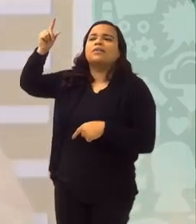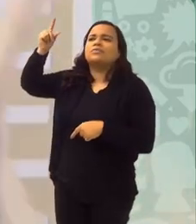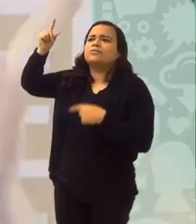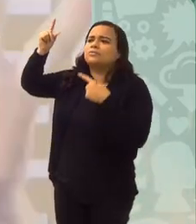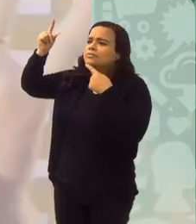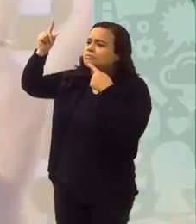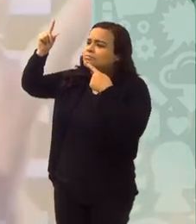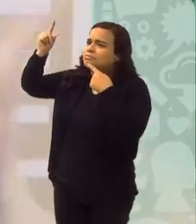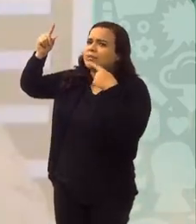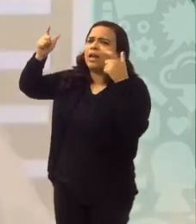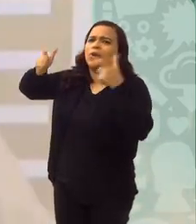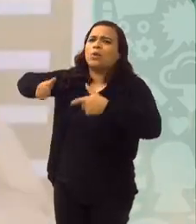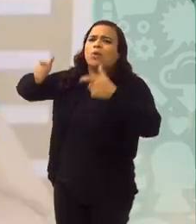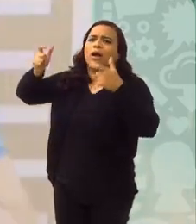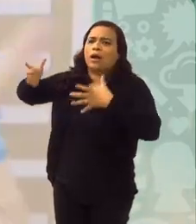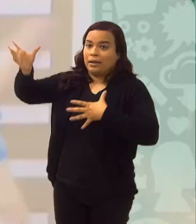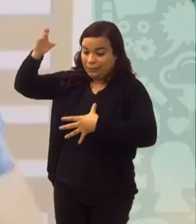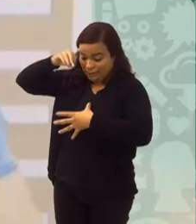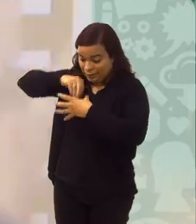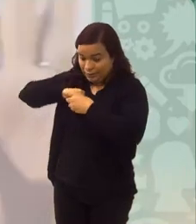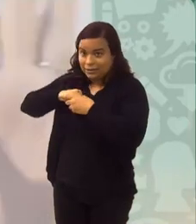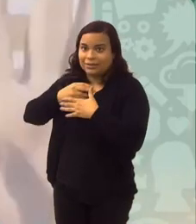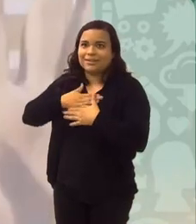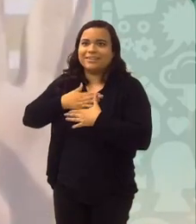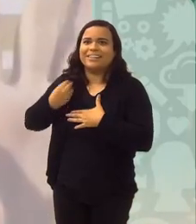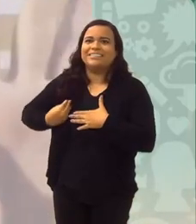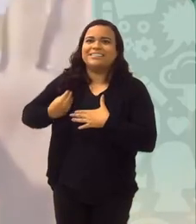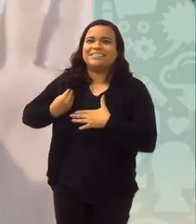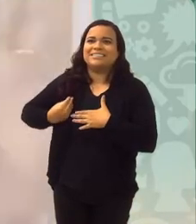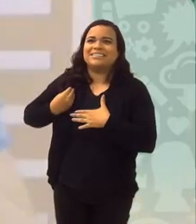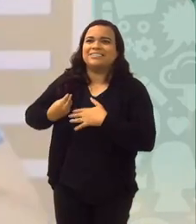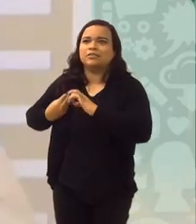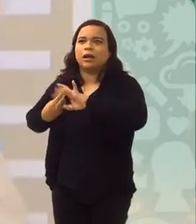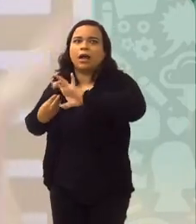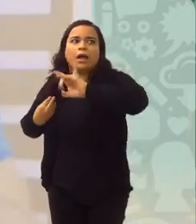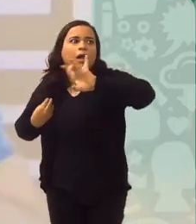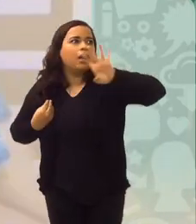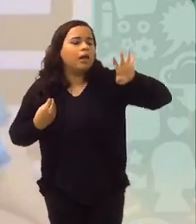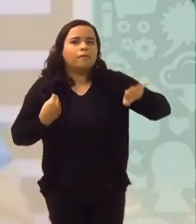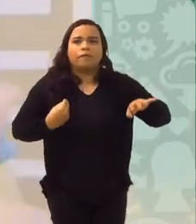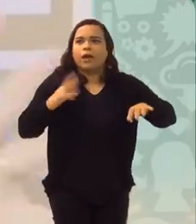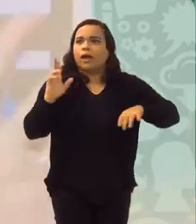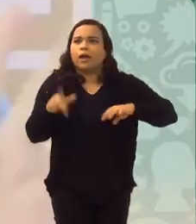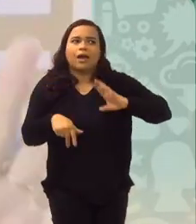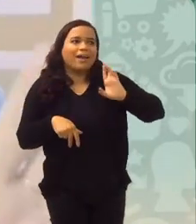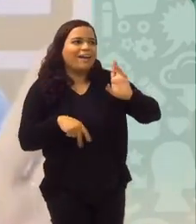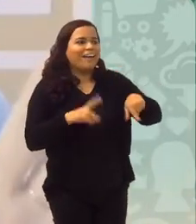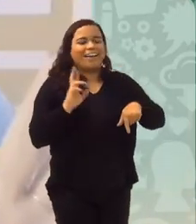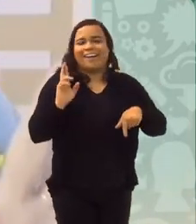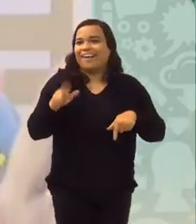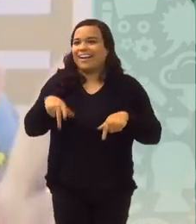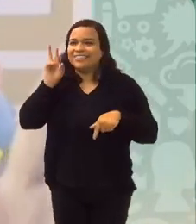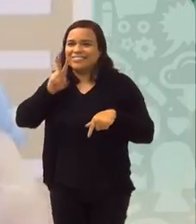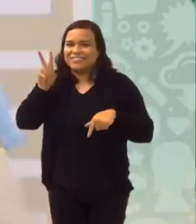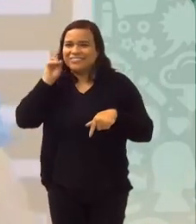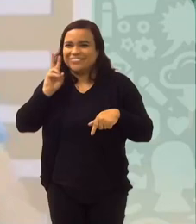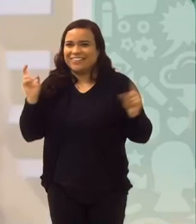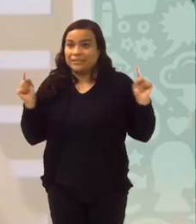é um lugar que só existe dentro da gente. E que cada um vai beber a história de um jeito